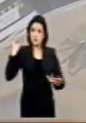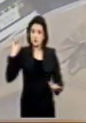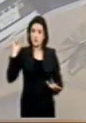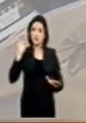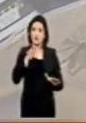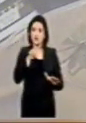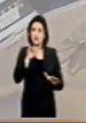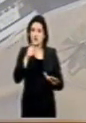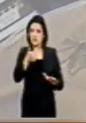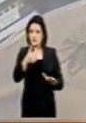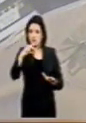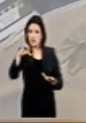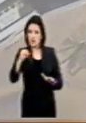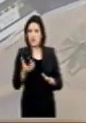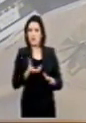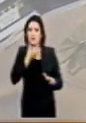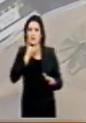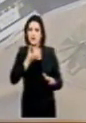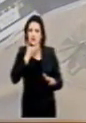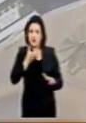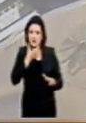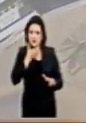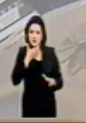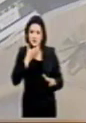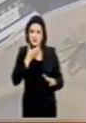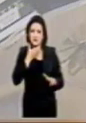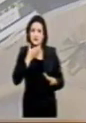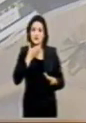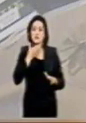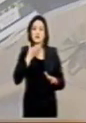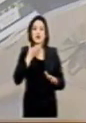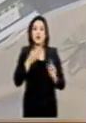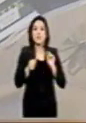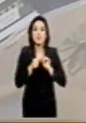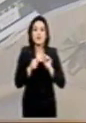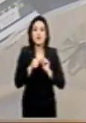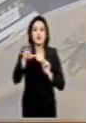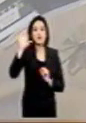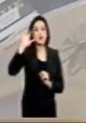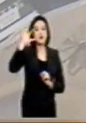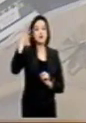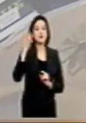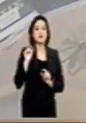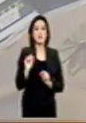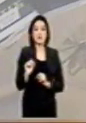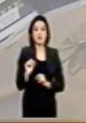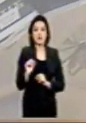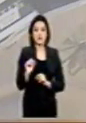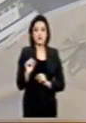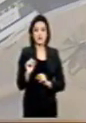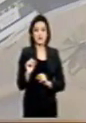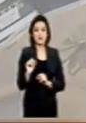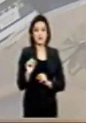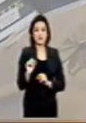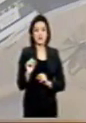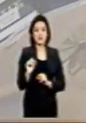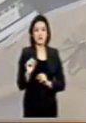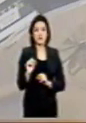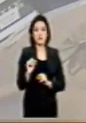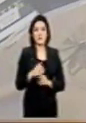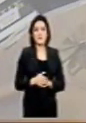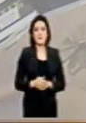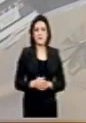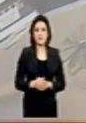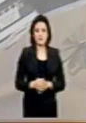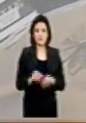19 de dezembro daquele mesmo ano a seguinte decisão, na qual em um trecho assentou